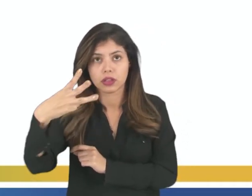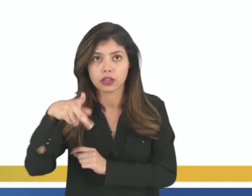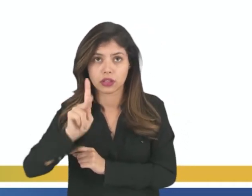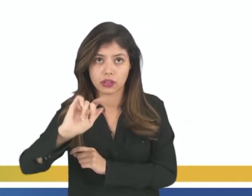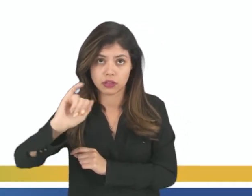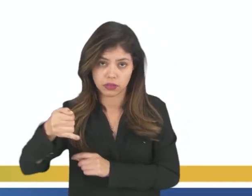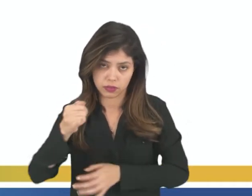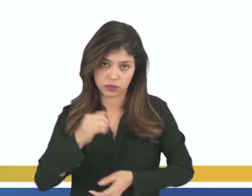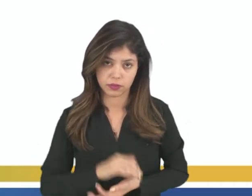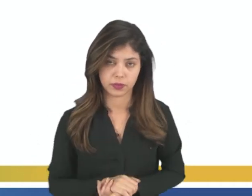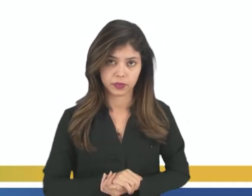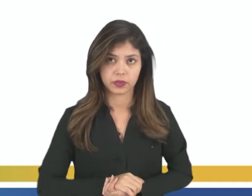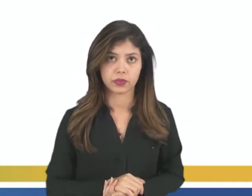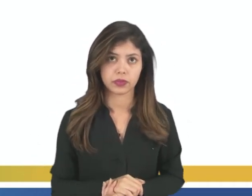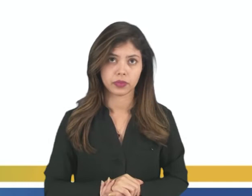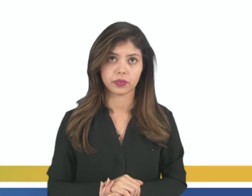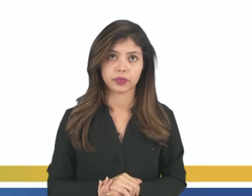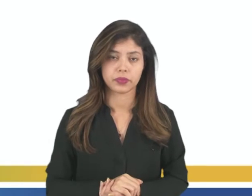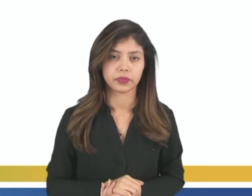menos